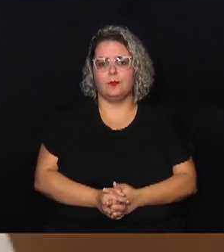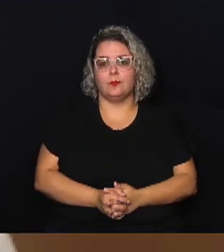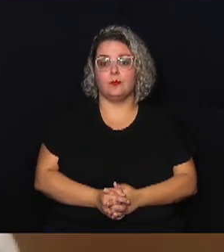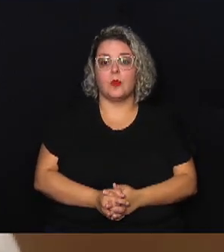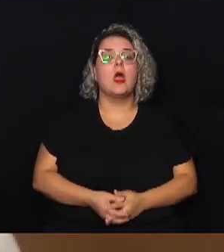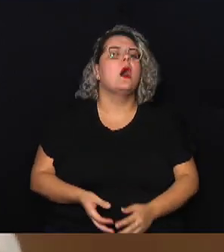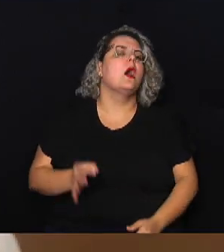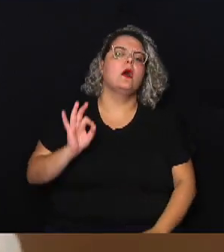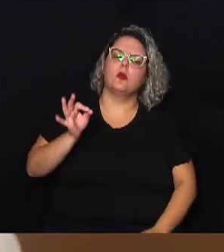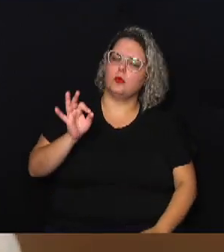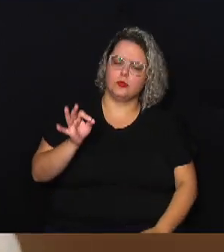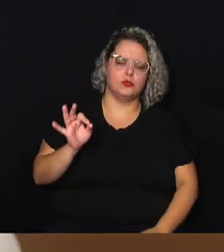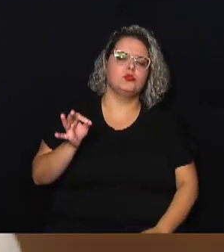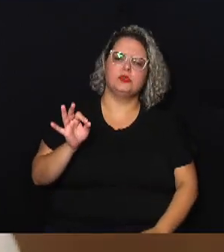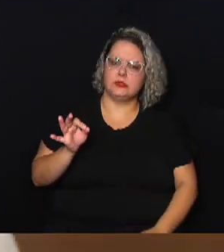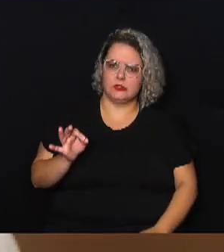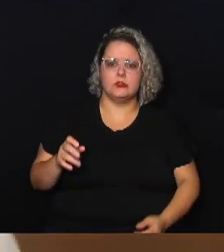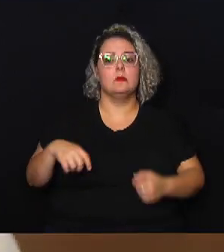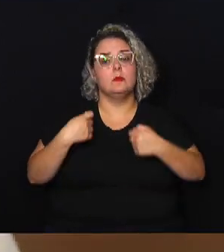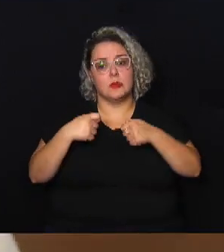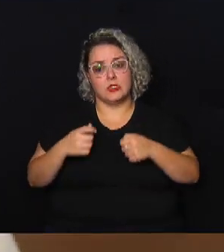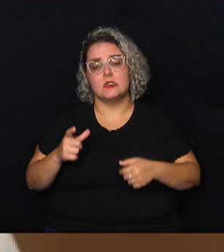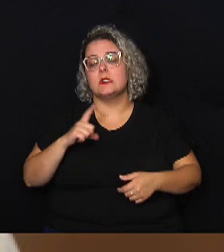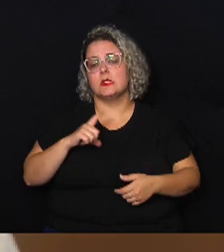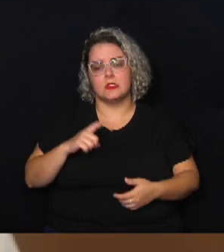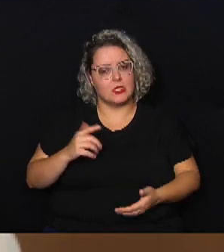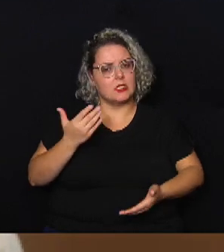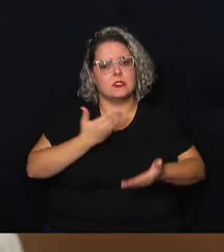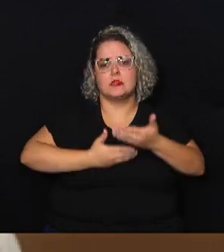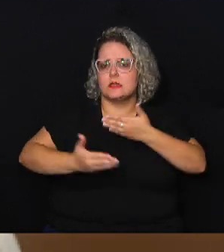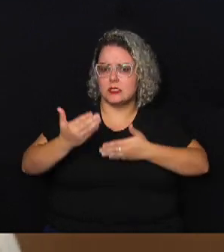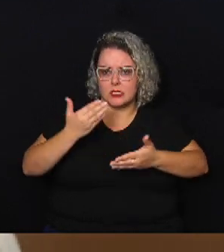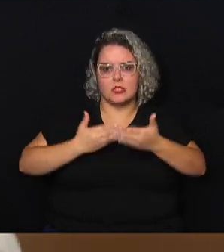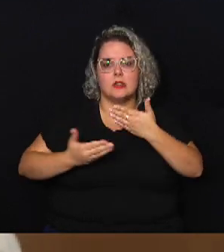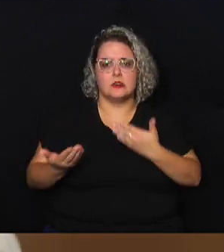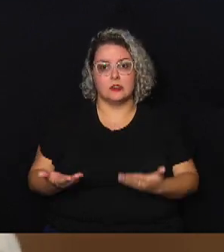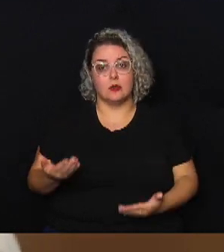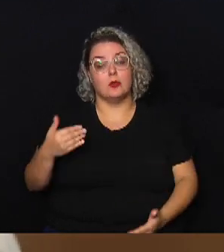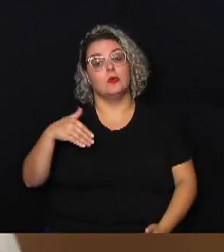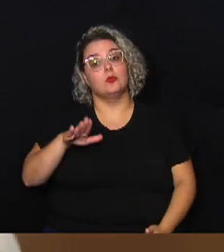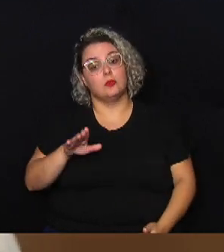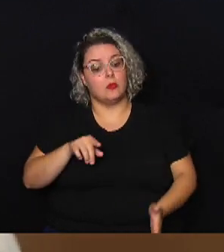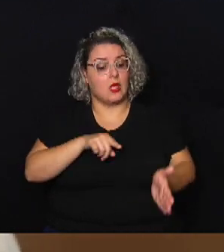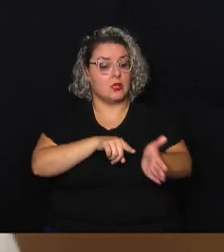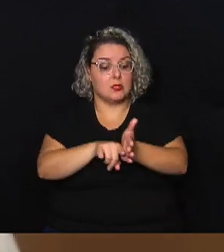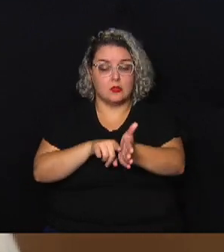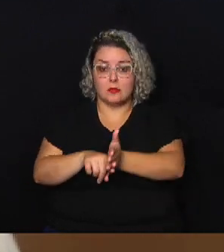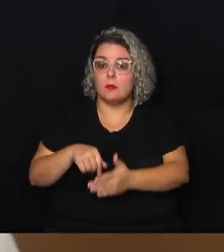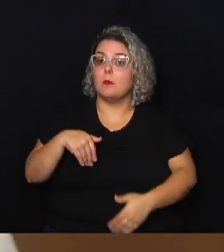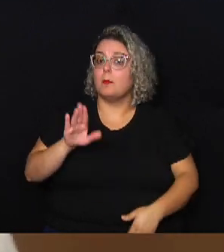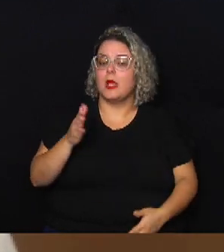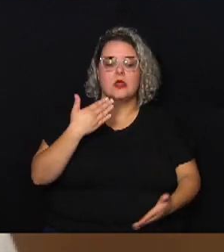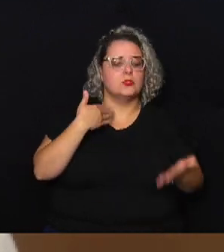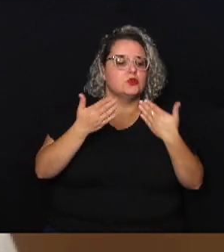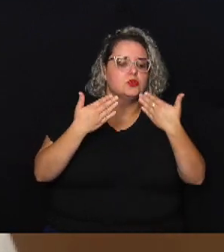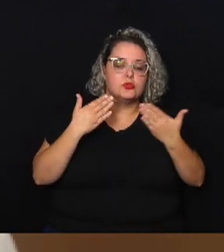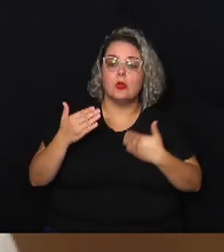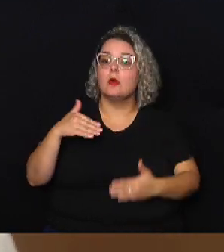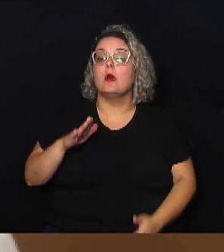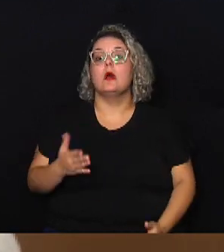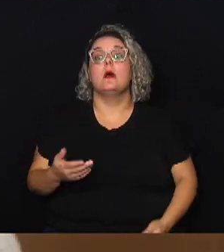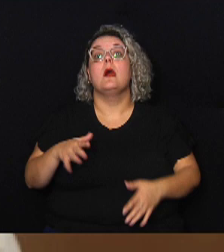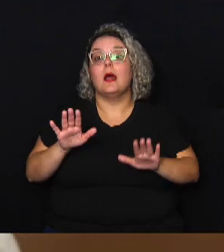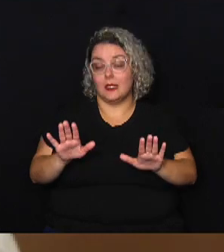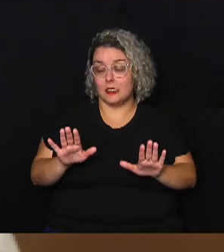Com certeza. Tem que ter essa interação. Eu acho que quanto mais pesquisar, quanto mais conversar, quanto mais...